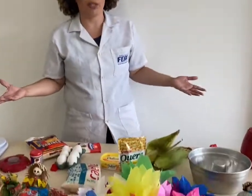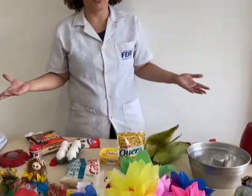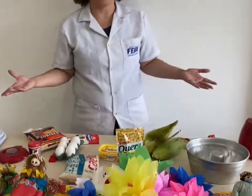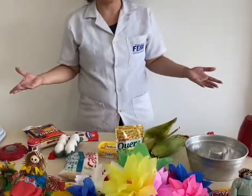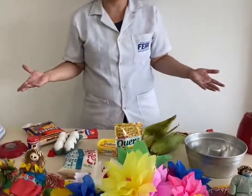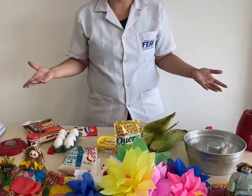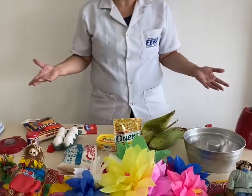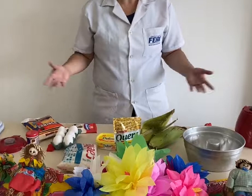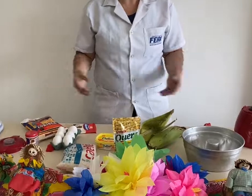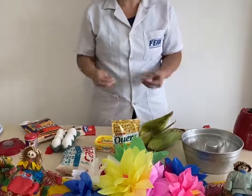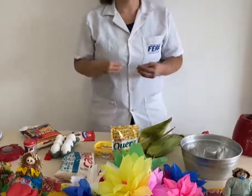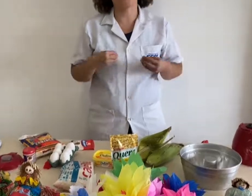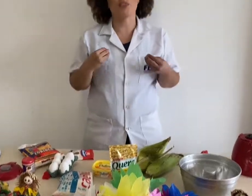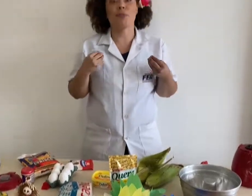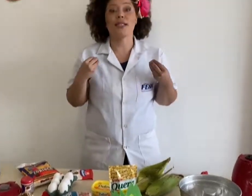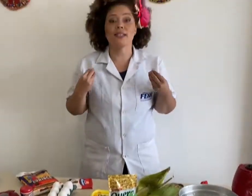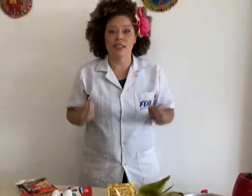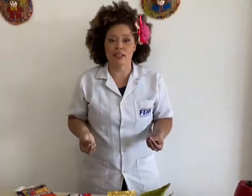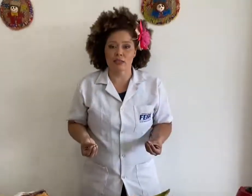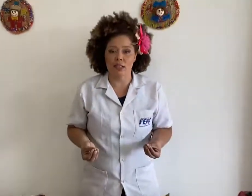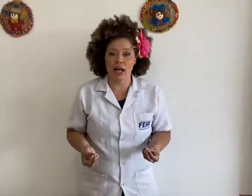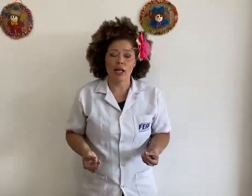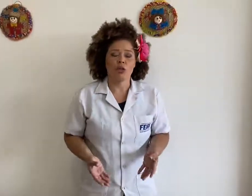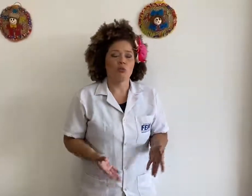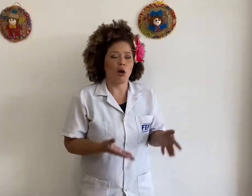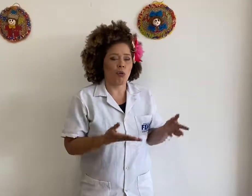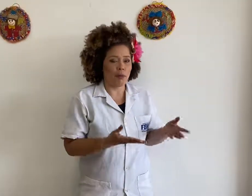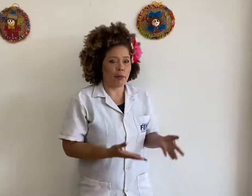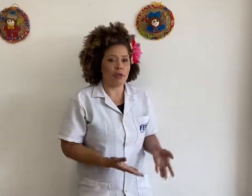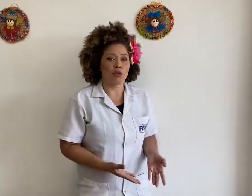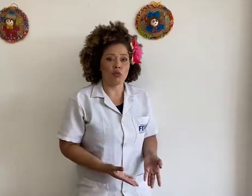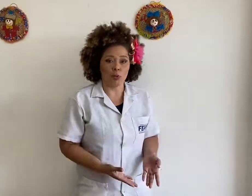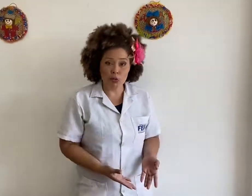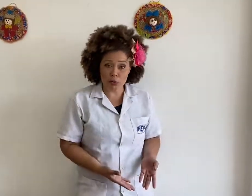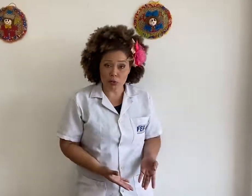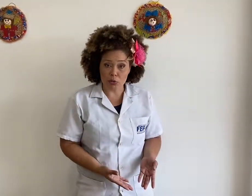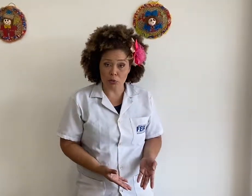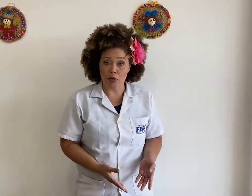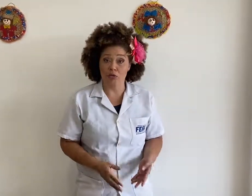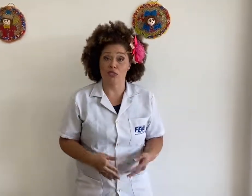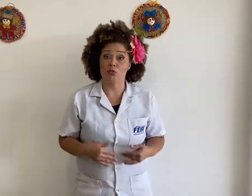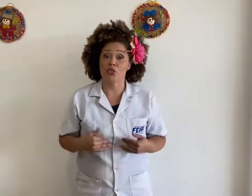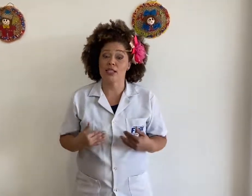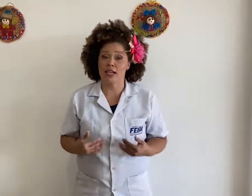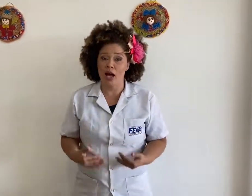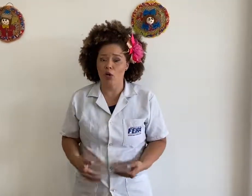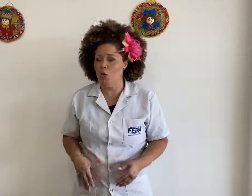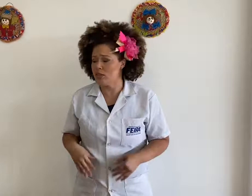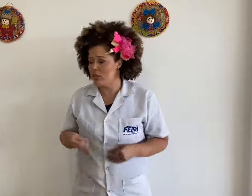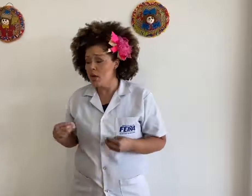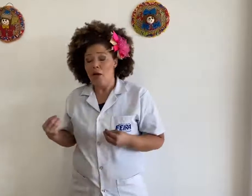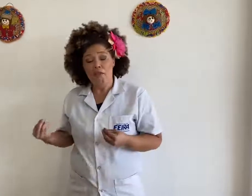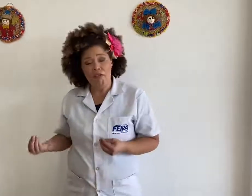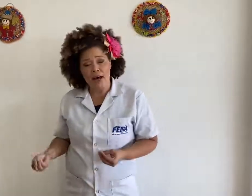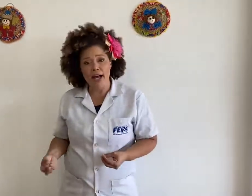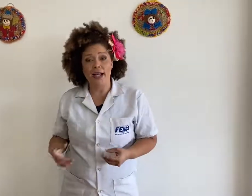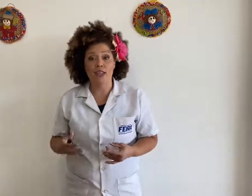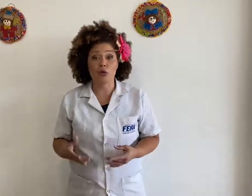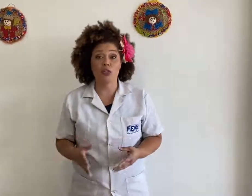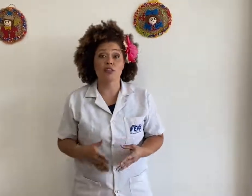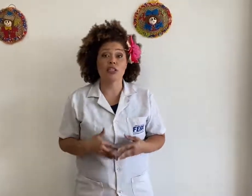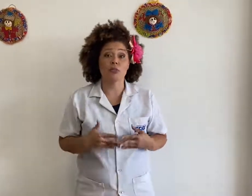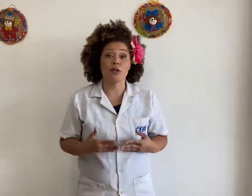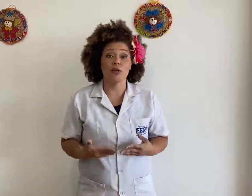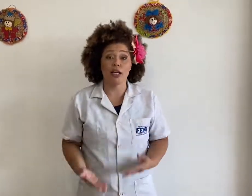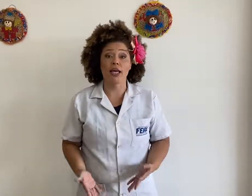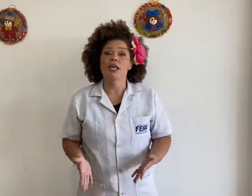vai apontar daqui a pouco, o que, que vocês precisam, tá? Do acompanhamento de um adulto. Porque vocês vão utilizar coisas, facas e